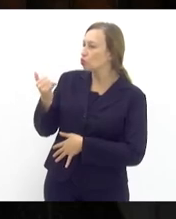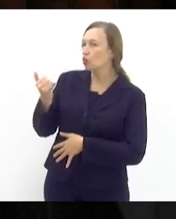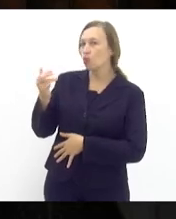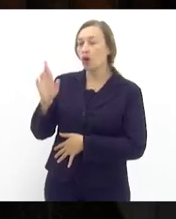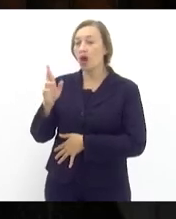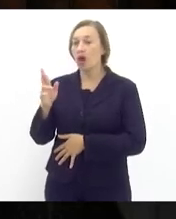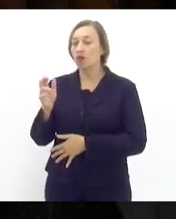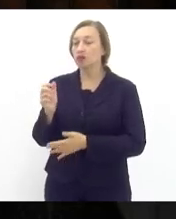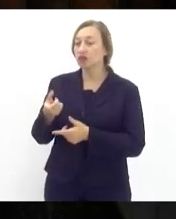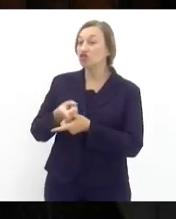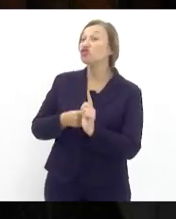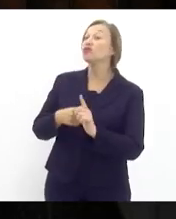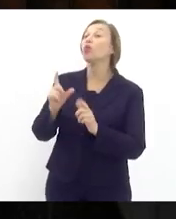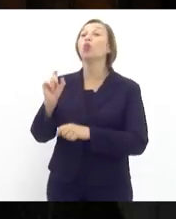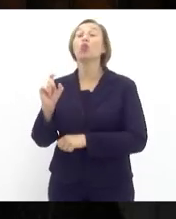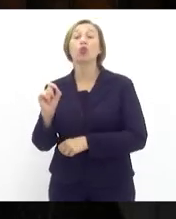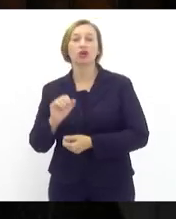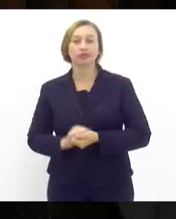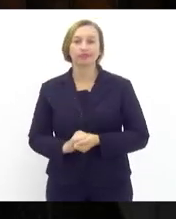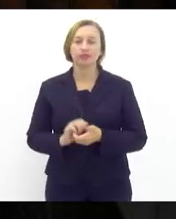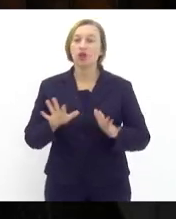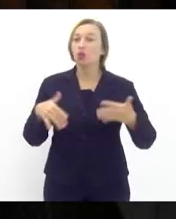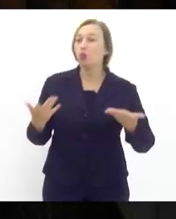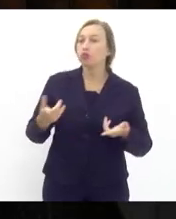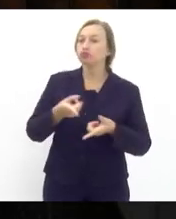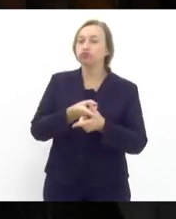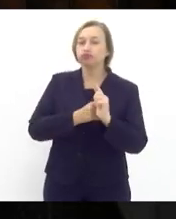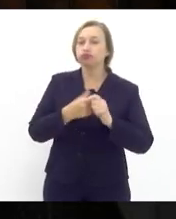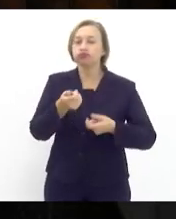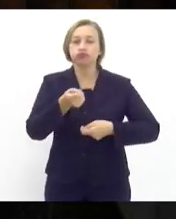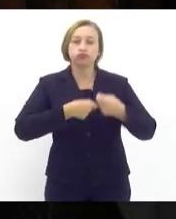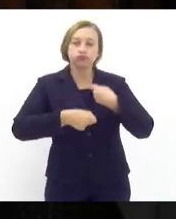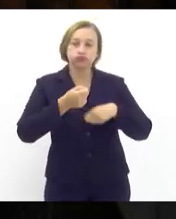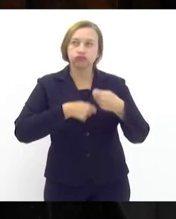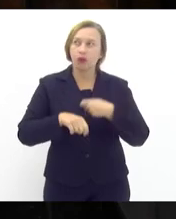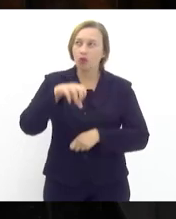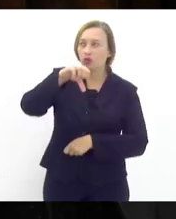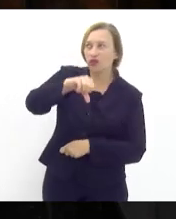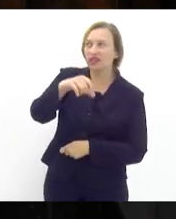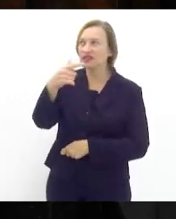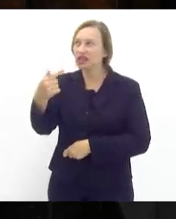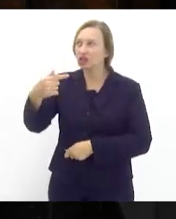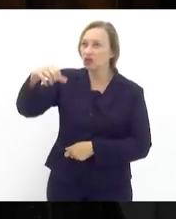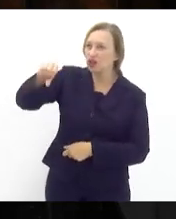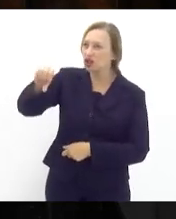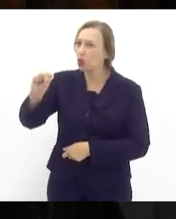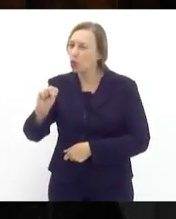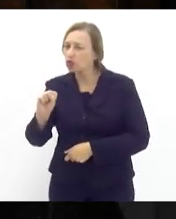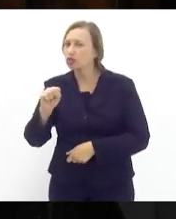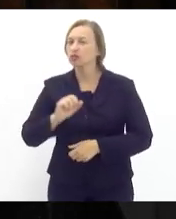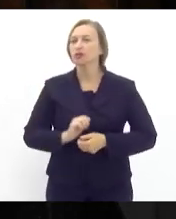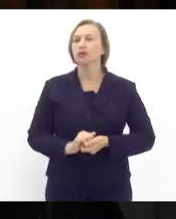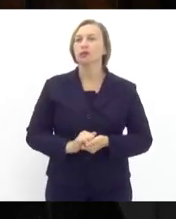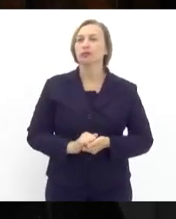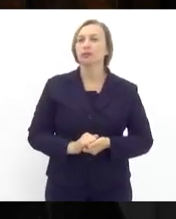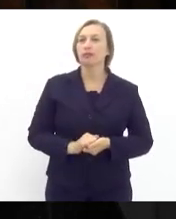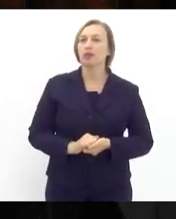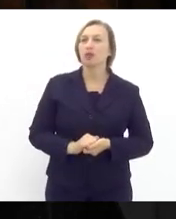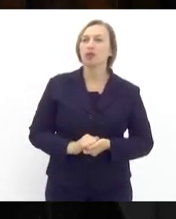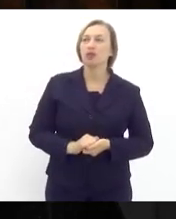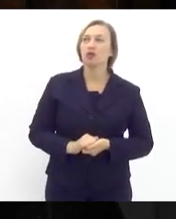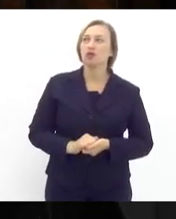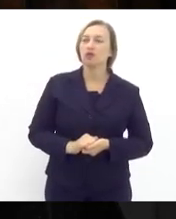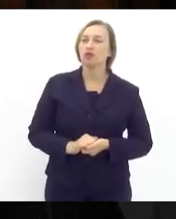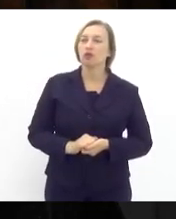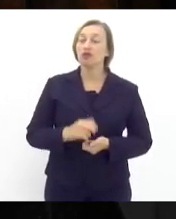dívida quando a dívida foi renegociada 97/98 foi estipulado